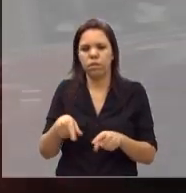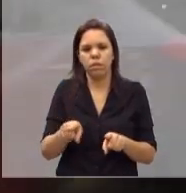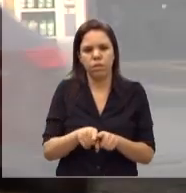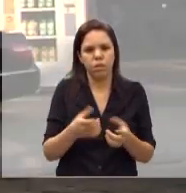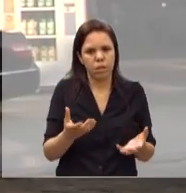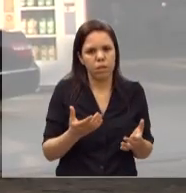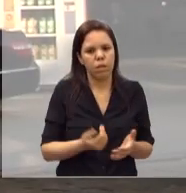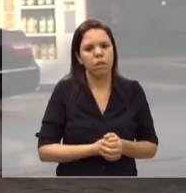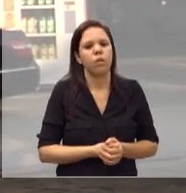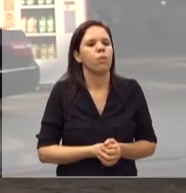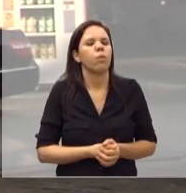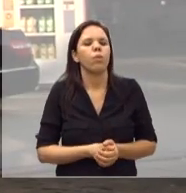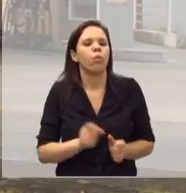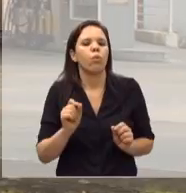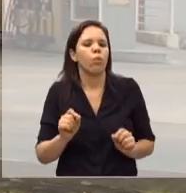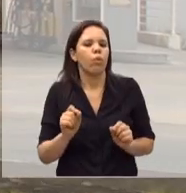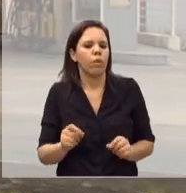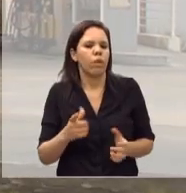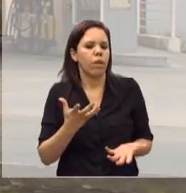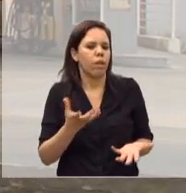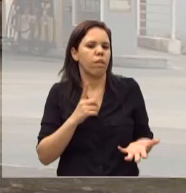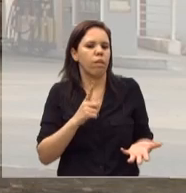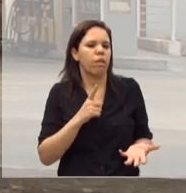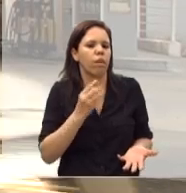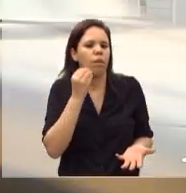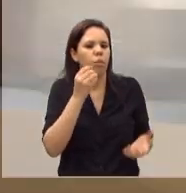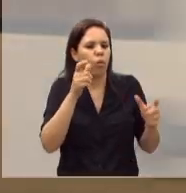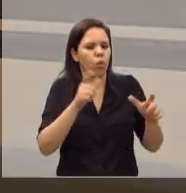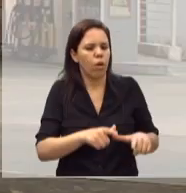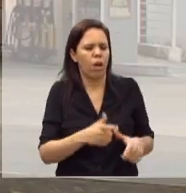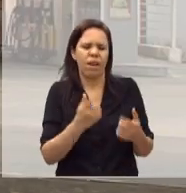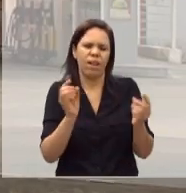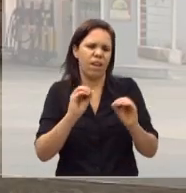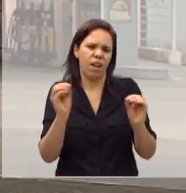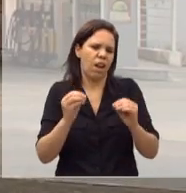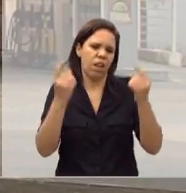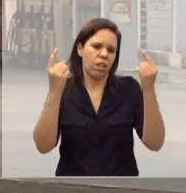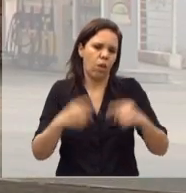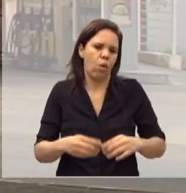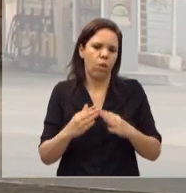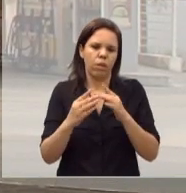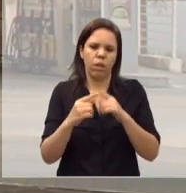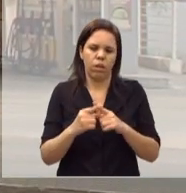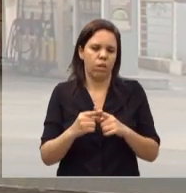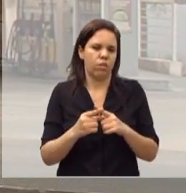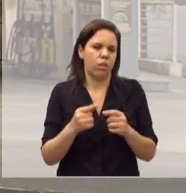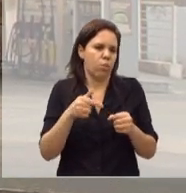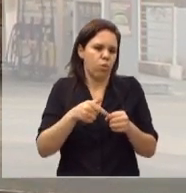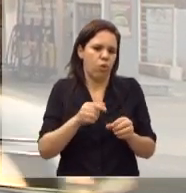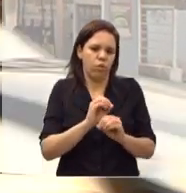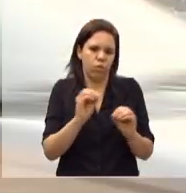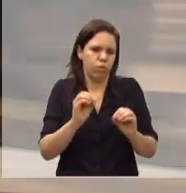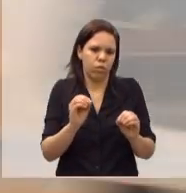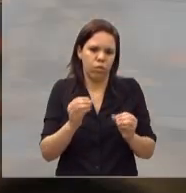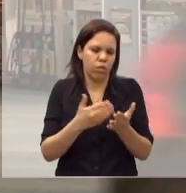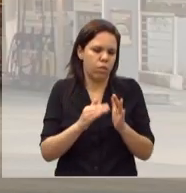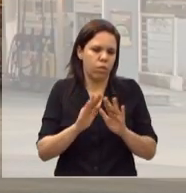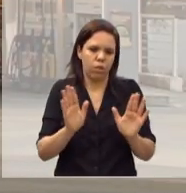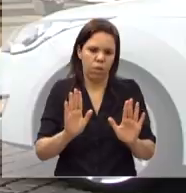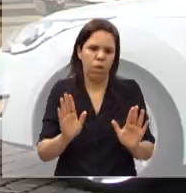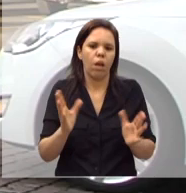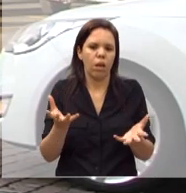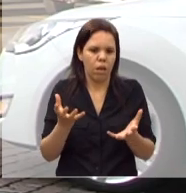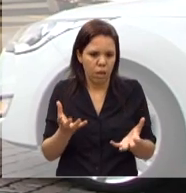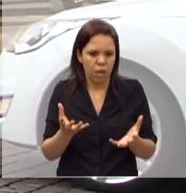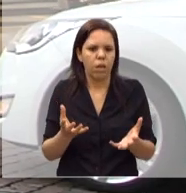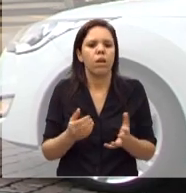de mercado para eles não têm nada contra as igrejas. E eu repito, os postos não têm nada contra a igreja, contra a creche, mas eles queriam